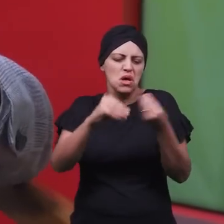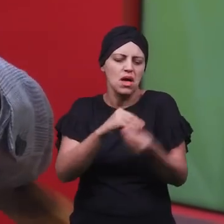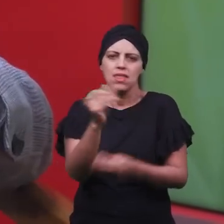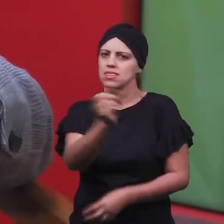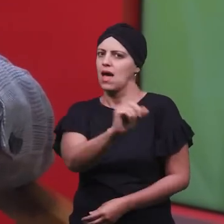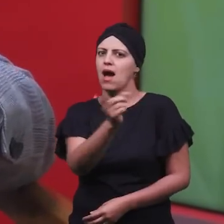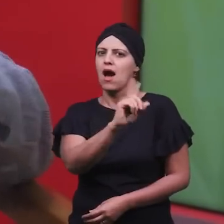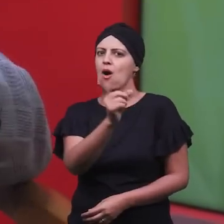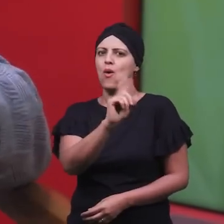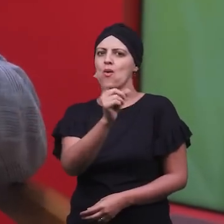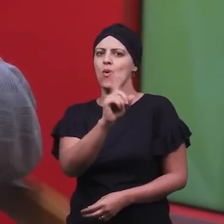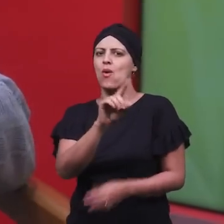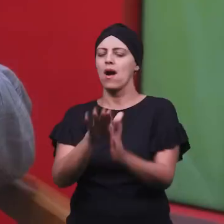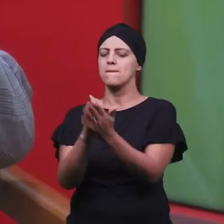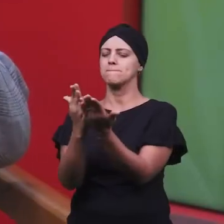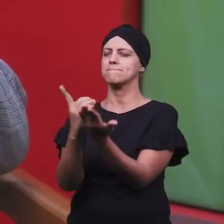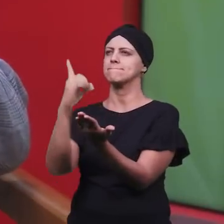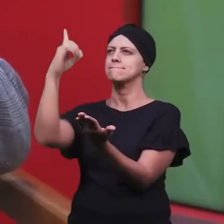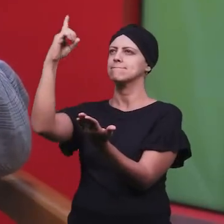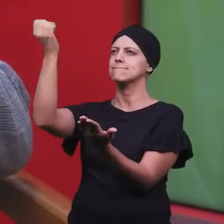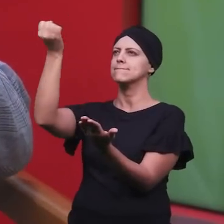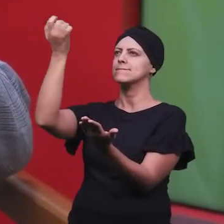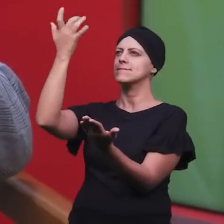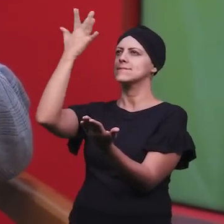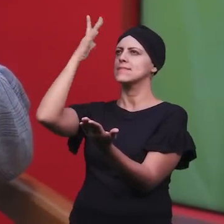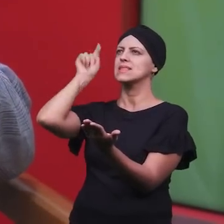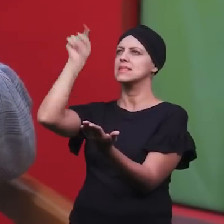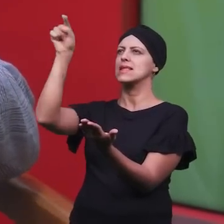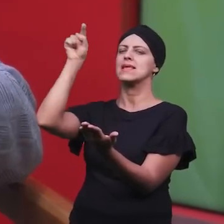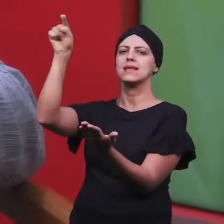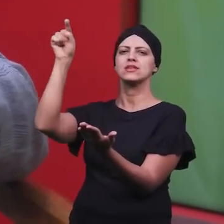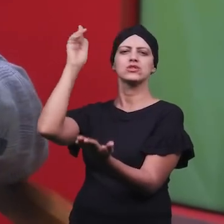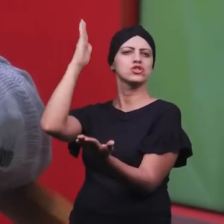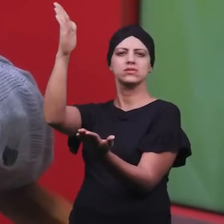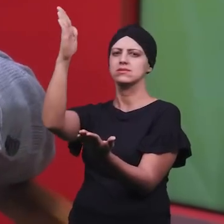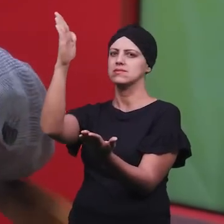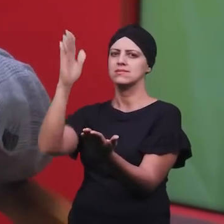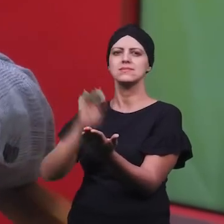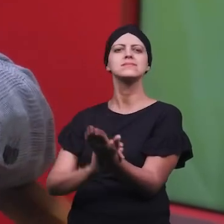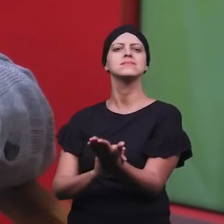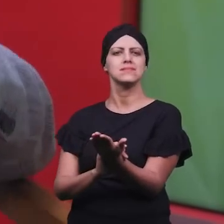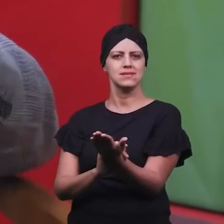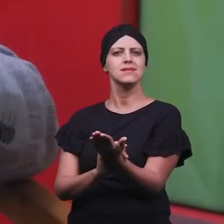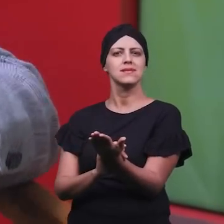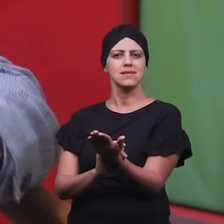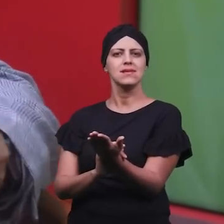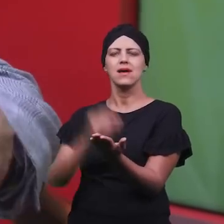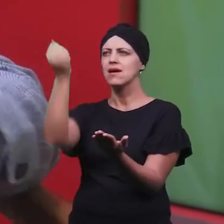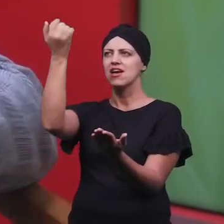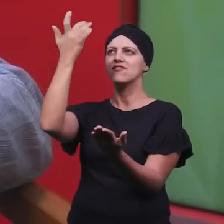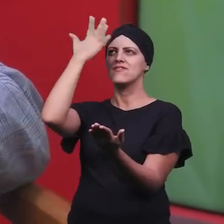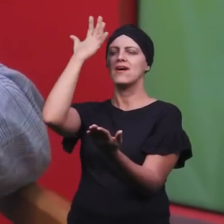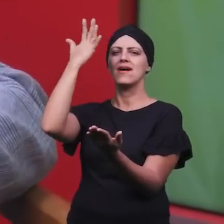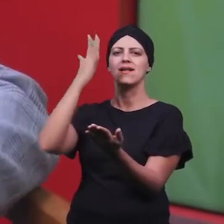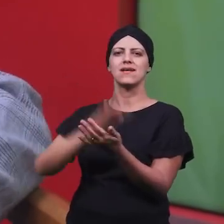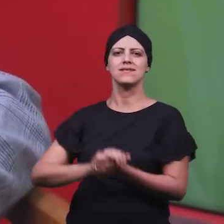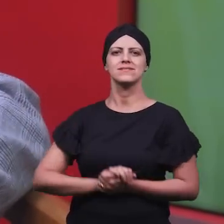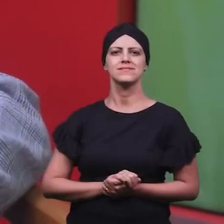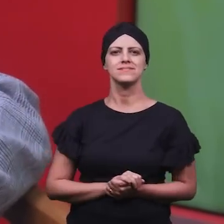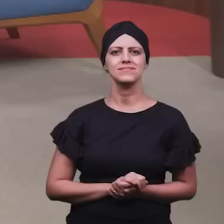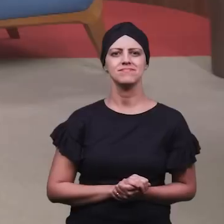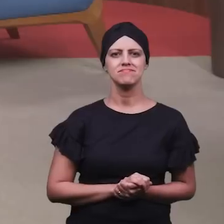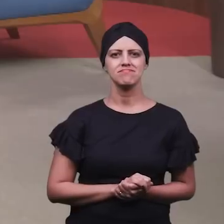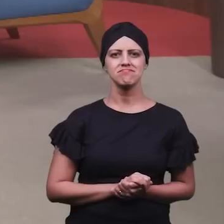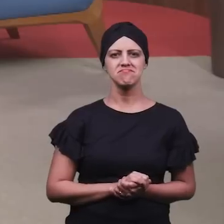achismo. Aquele que inspirou a palavra, que é o Espírito Santo, é competente para revelar essa palavra. Glória a